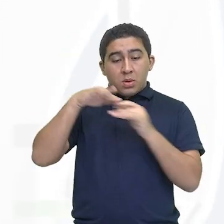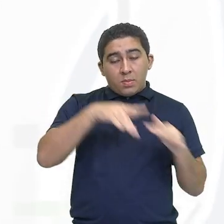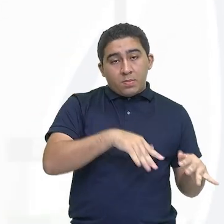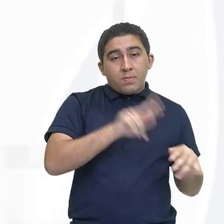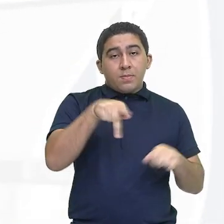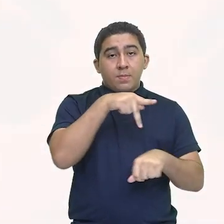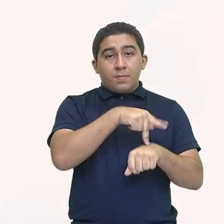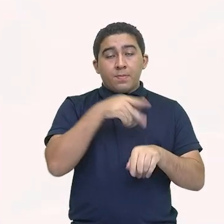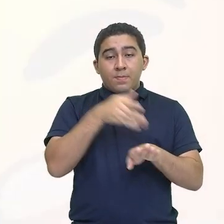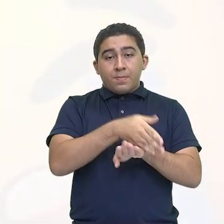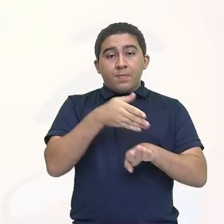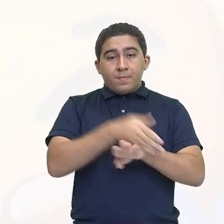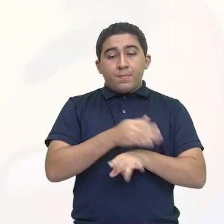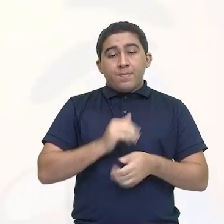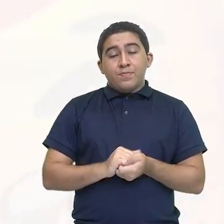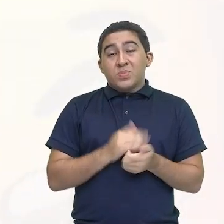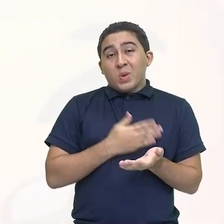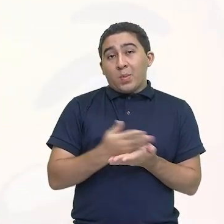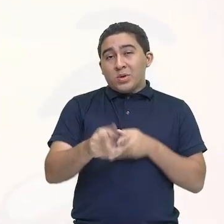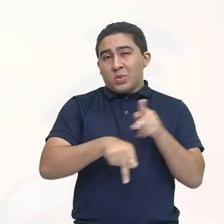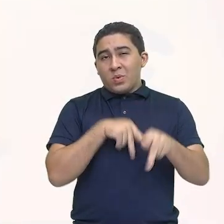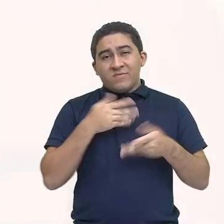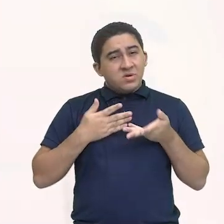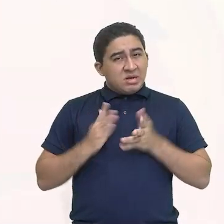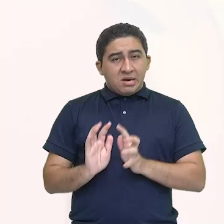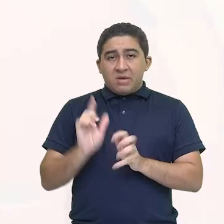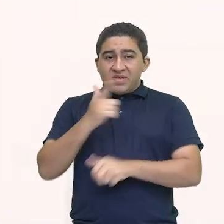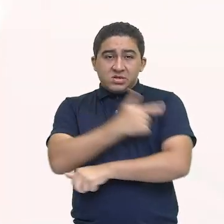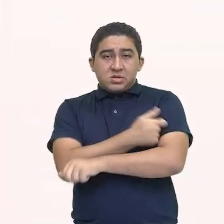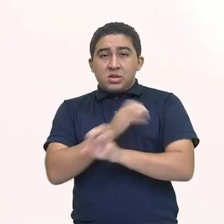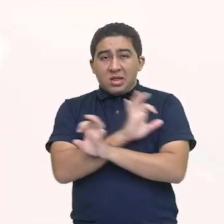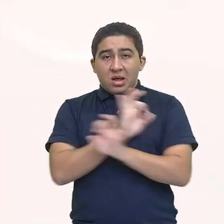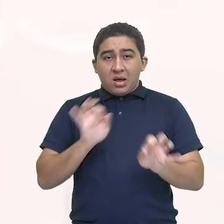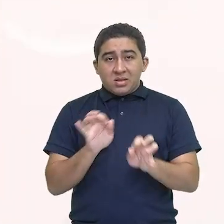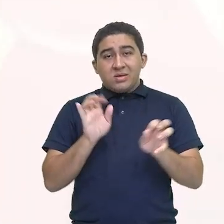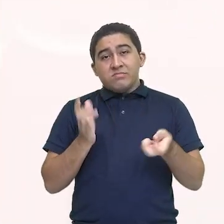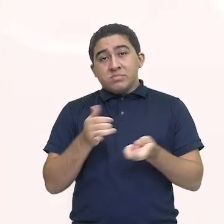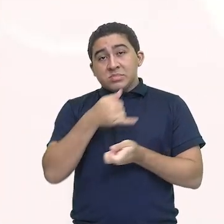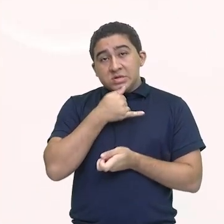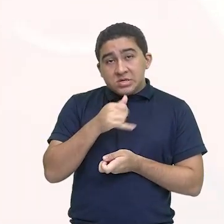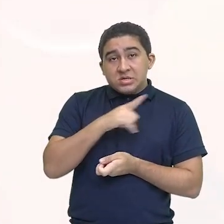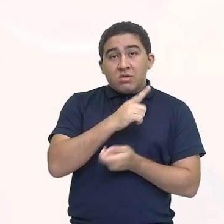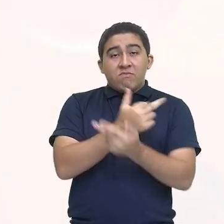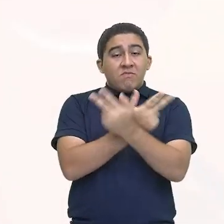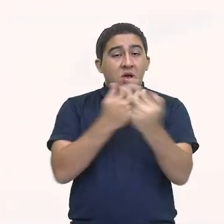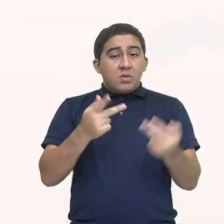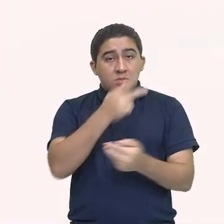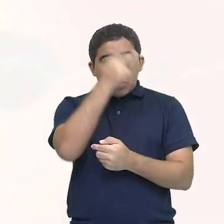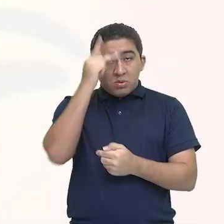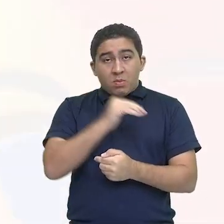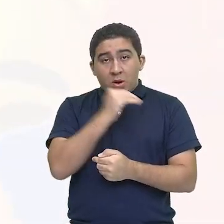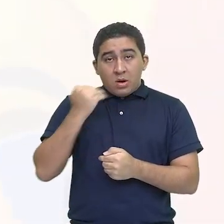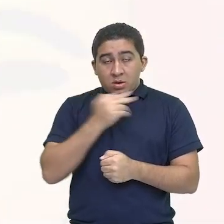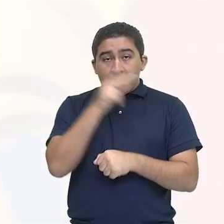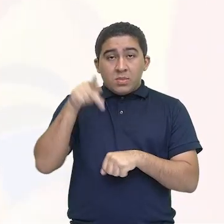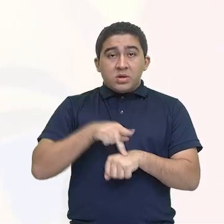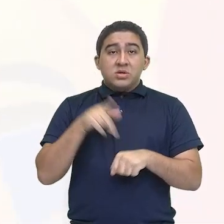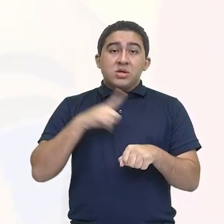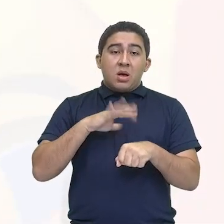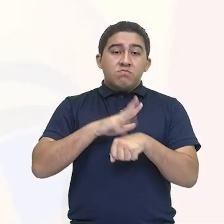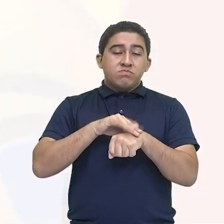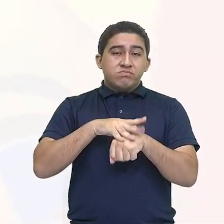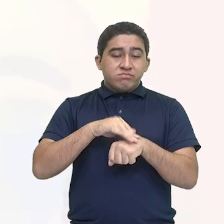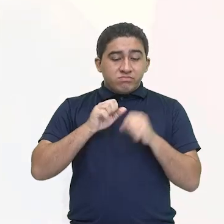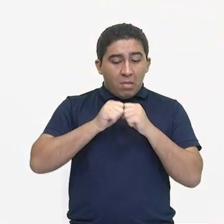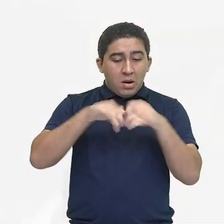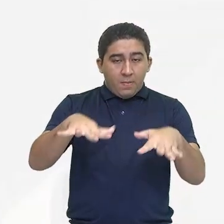país. Inicialmente, a população resistiu às vacinas, o que infelizmente levou o país a novas epidemias por alguns